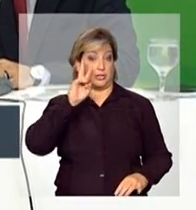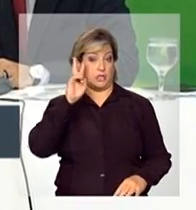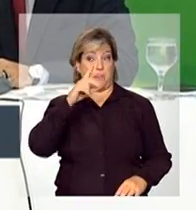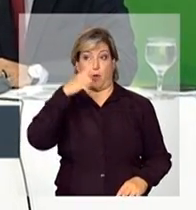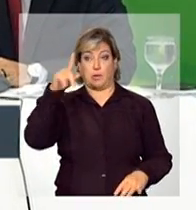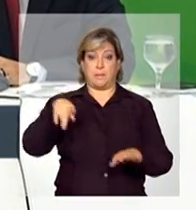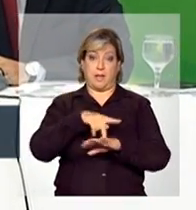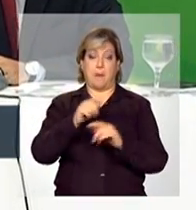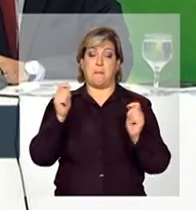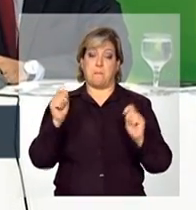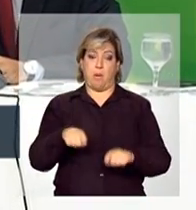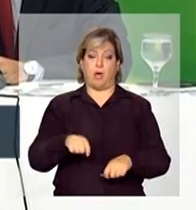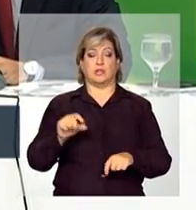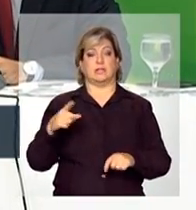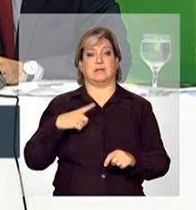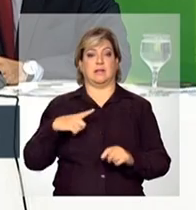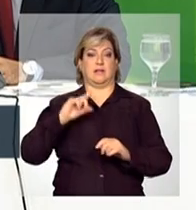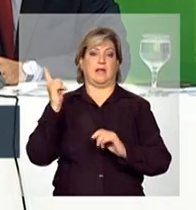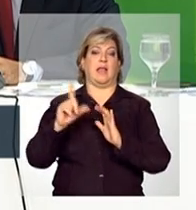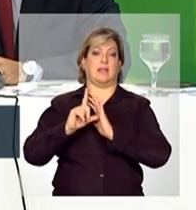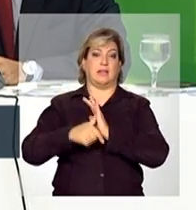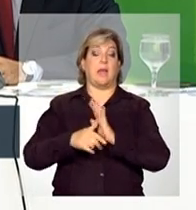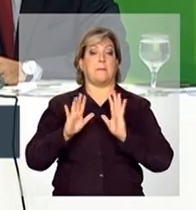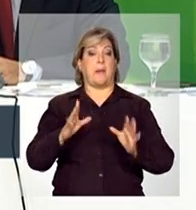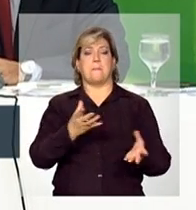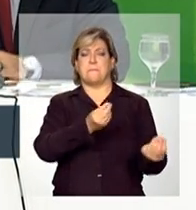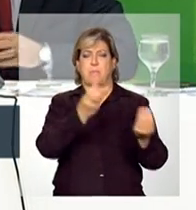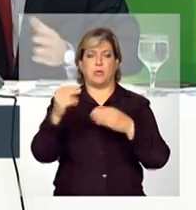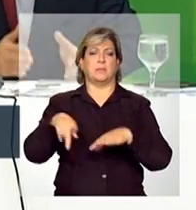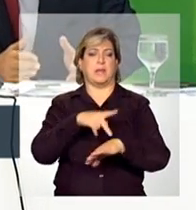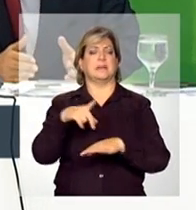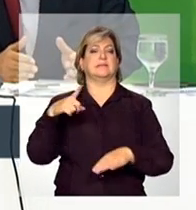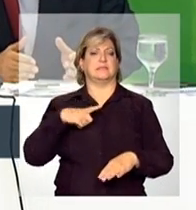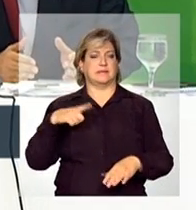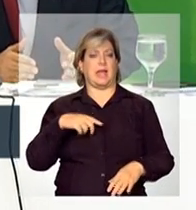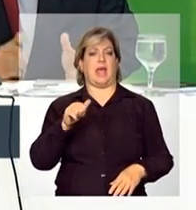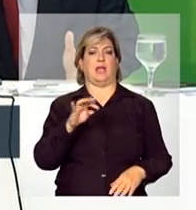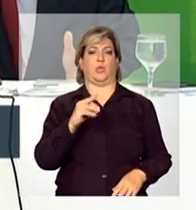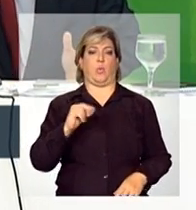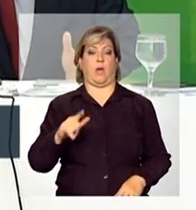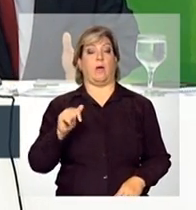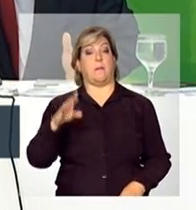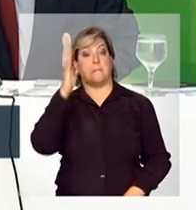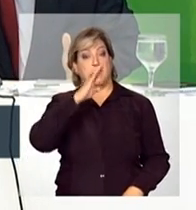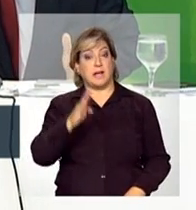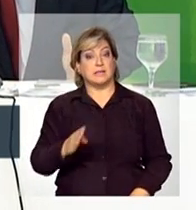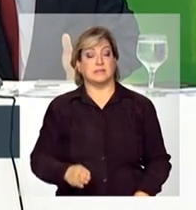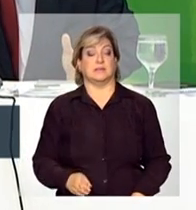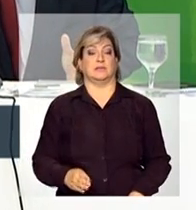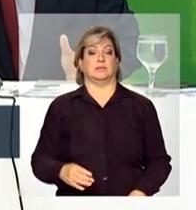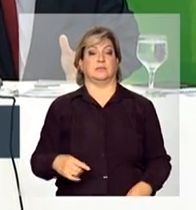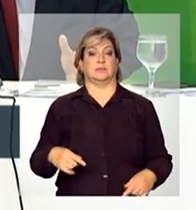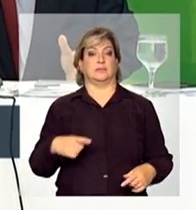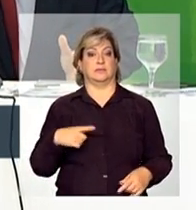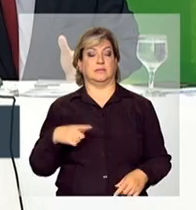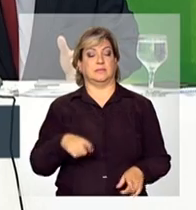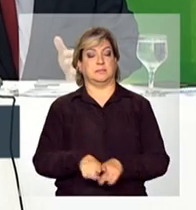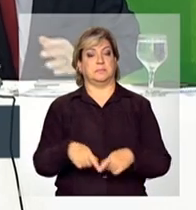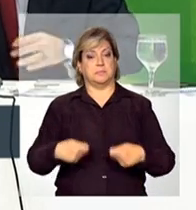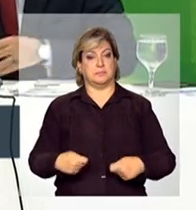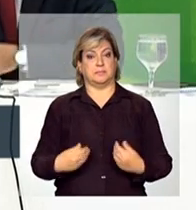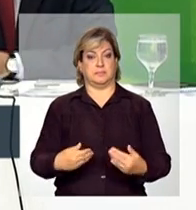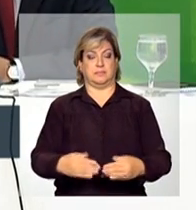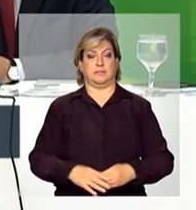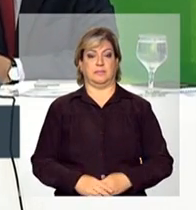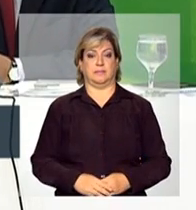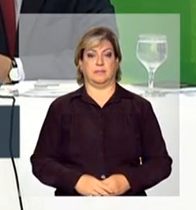defasados mas muitos países estão com os dados atualizados o que estranho é que o Brasil tenha um dado tão desatualizado